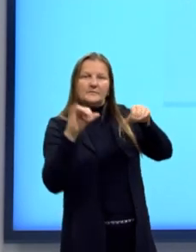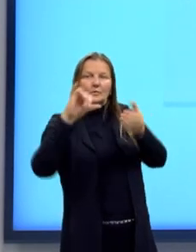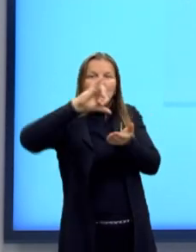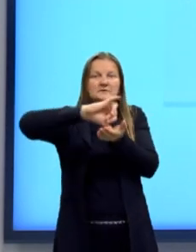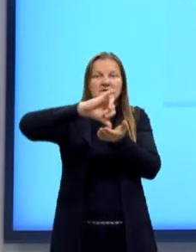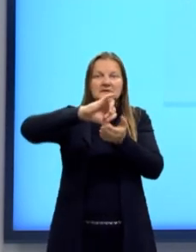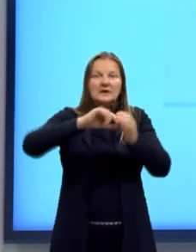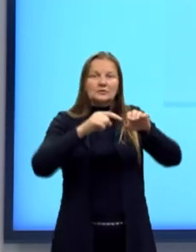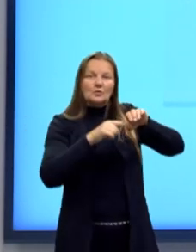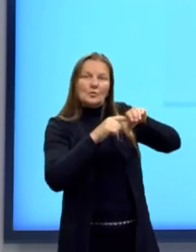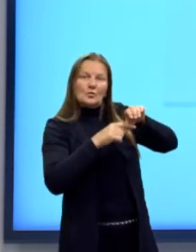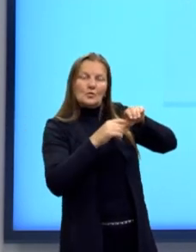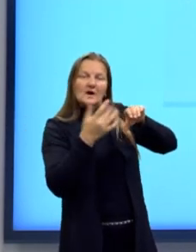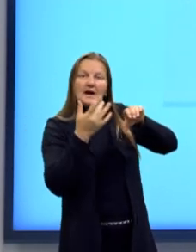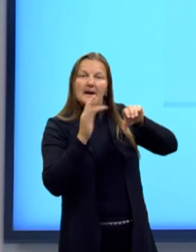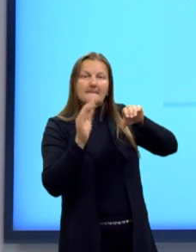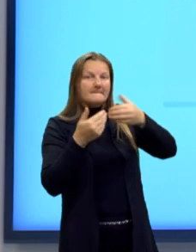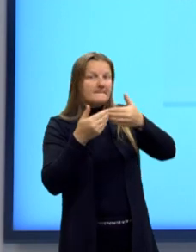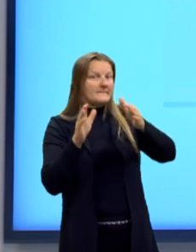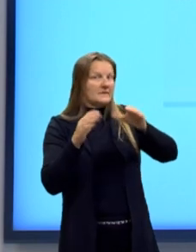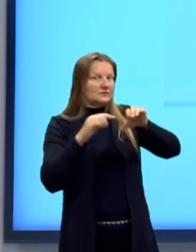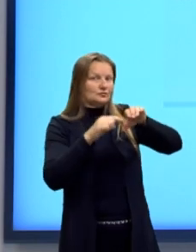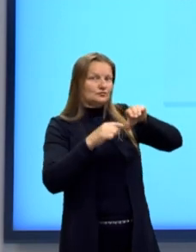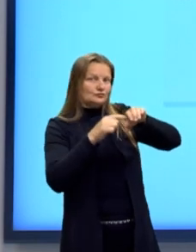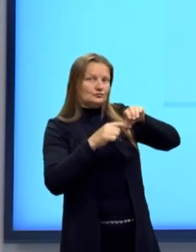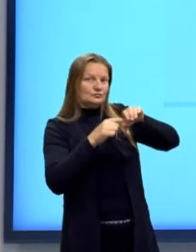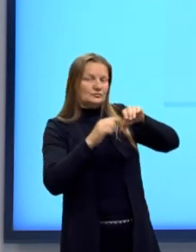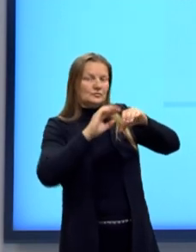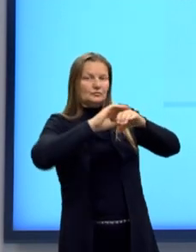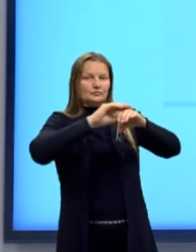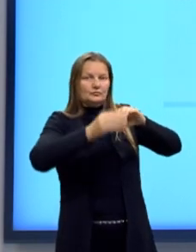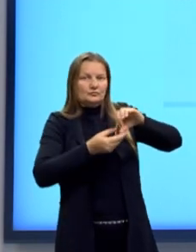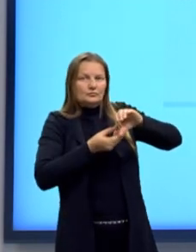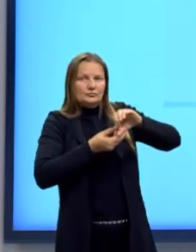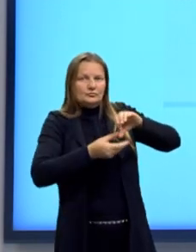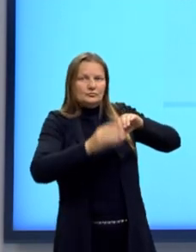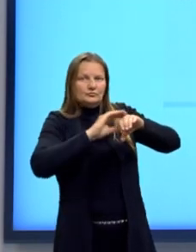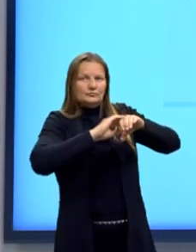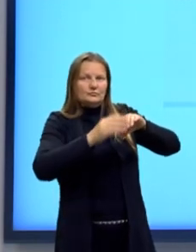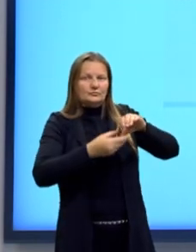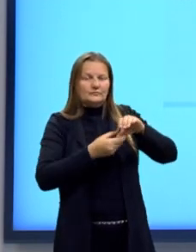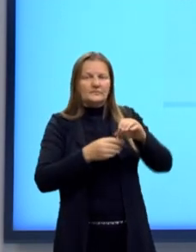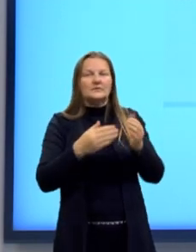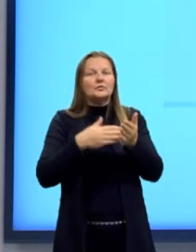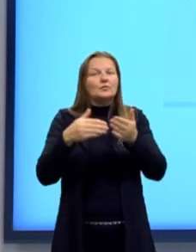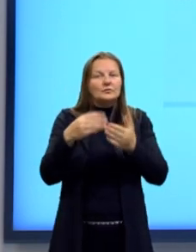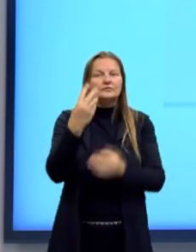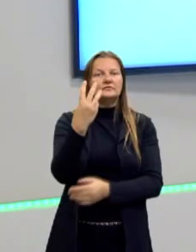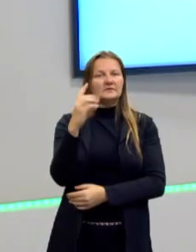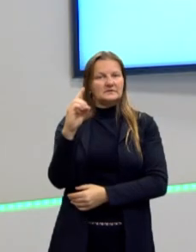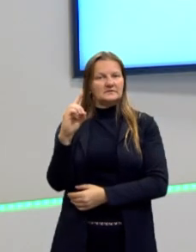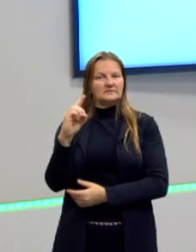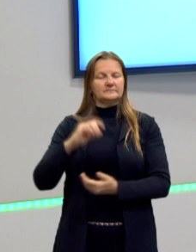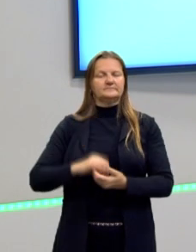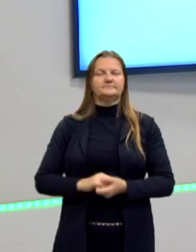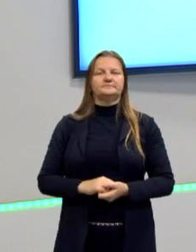centro ali um espaço em aberto né mas todos esses são sólidos de revolução